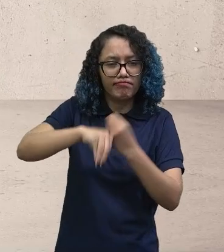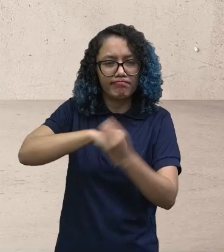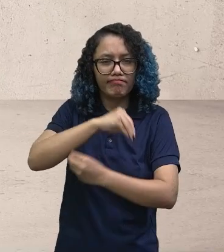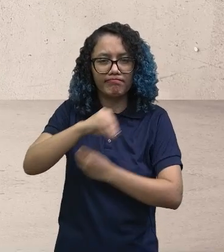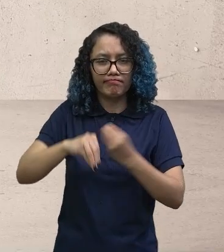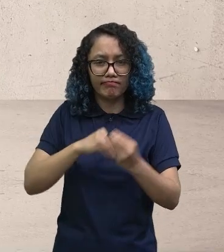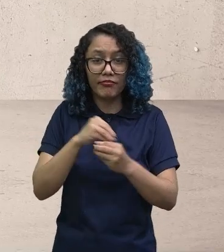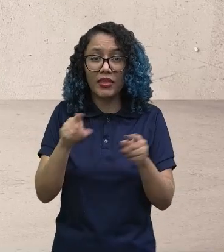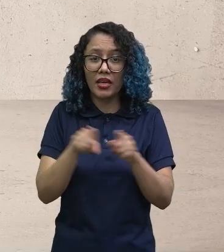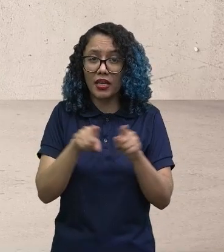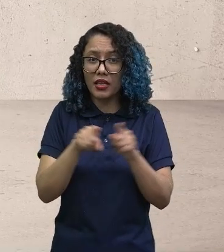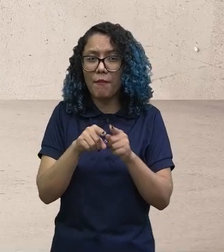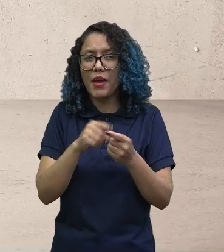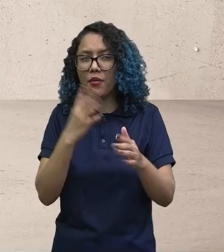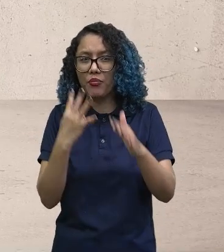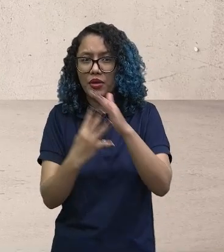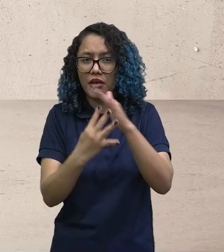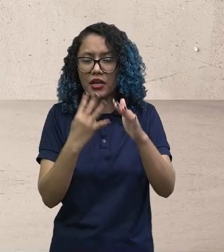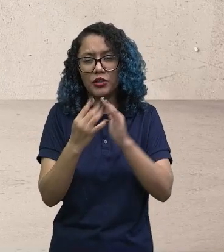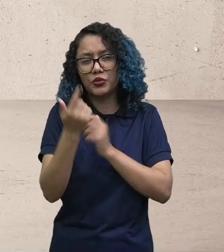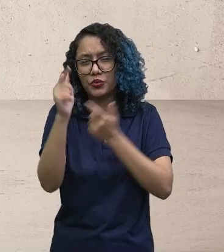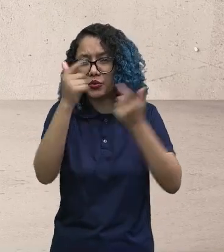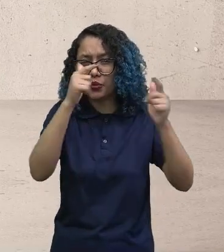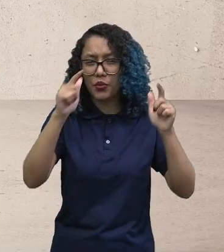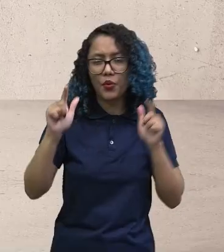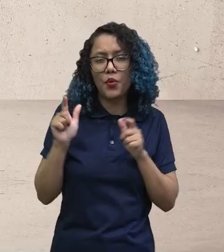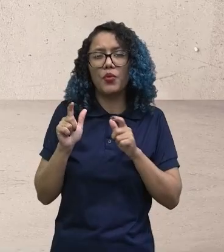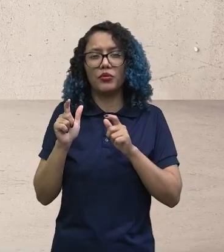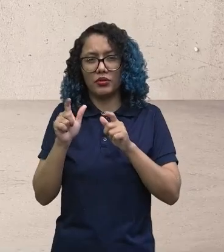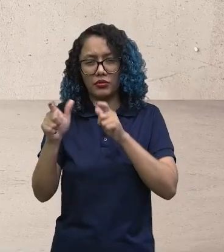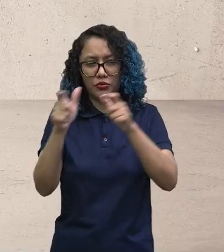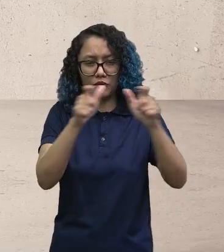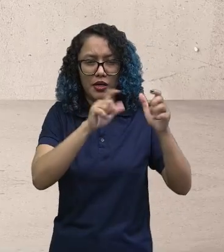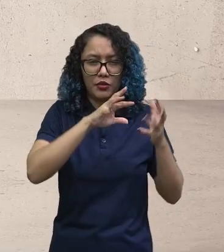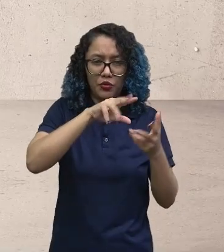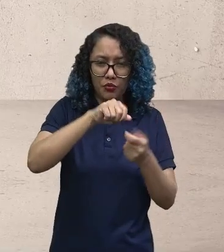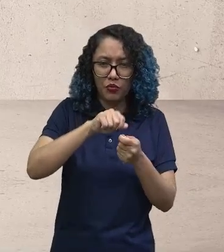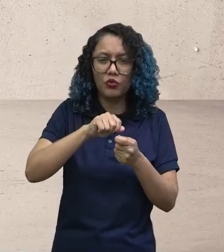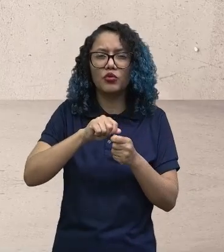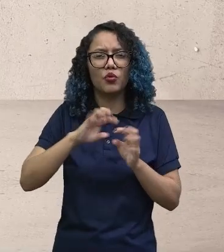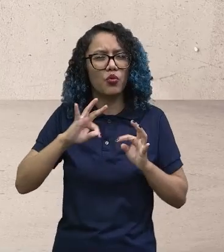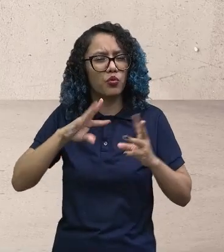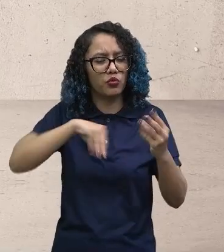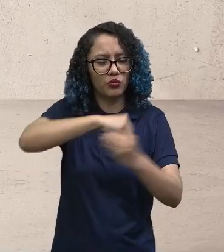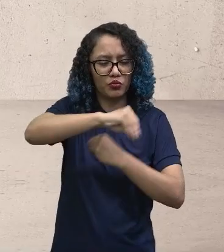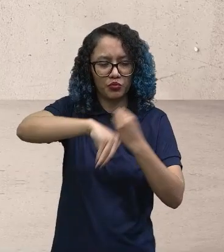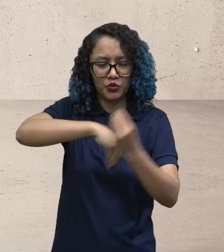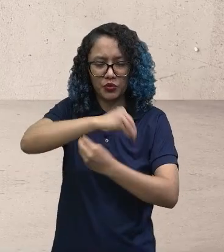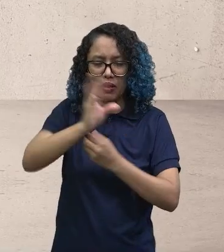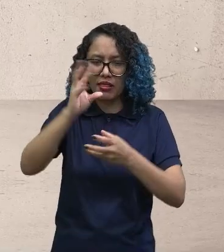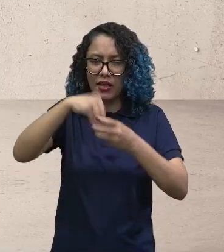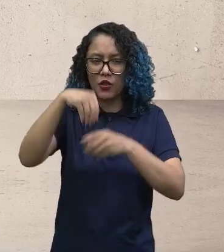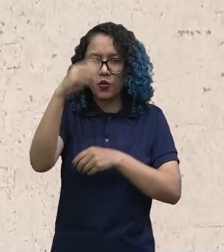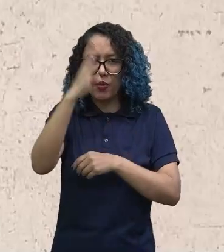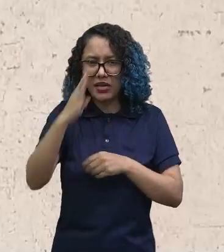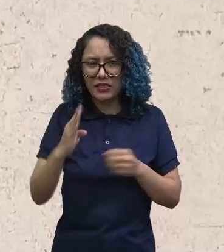contribuições de imigrantes de diversas partes do mundo, que formam um mosaico de